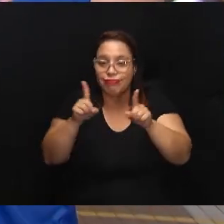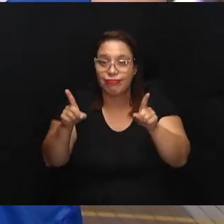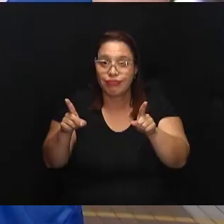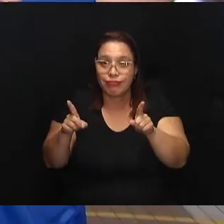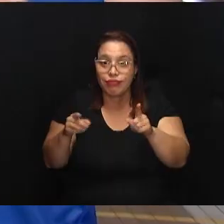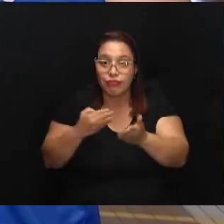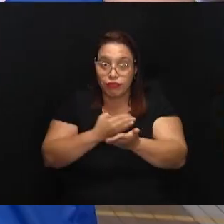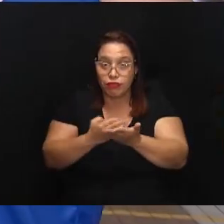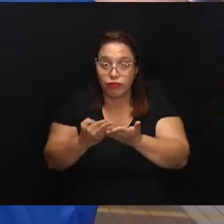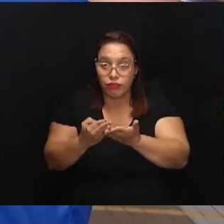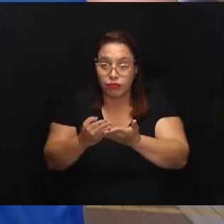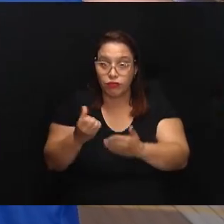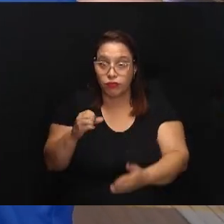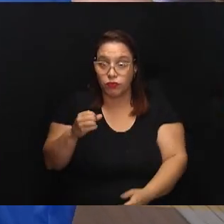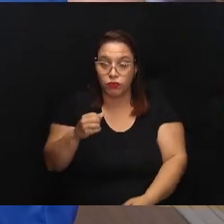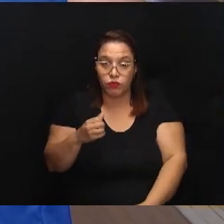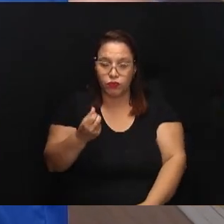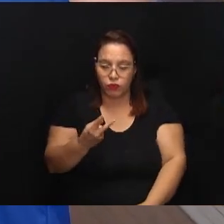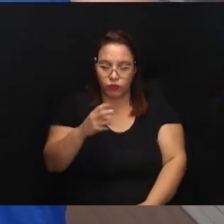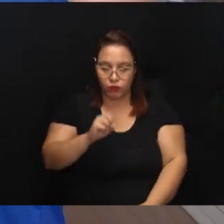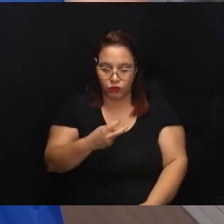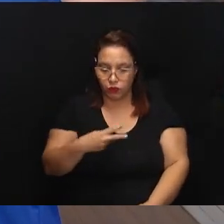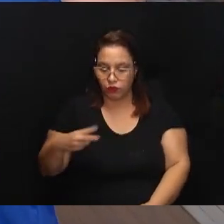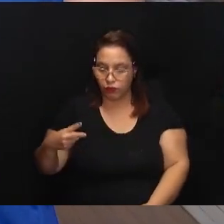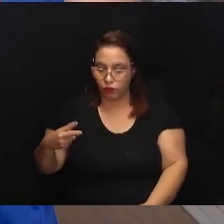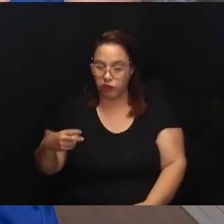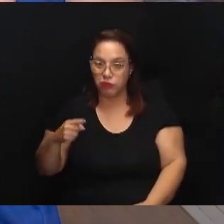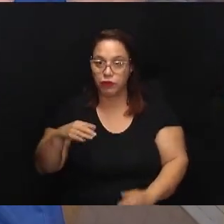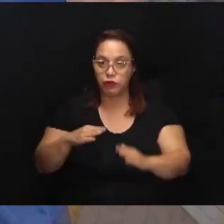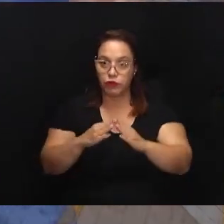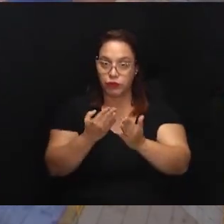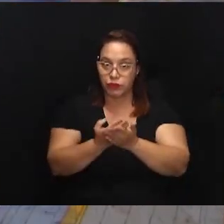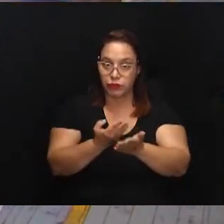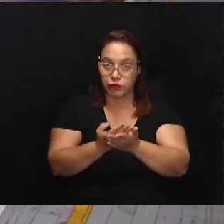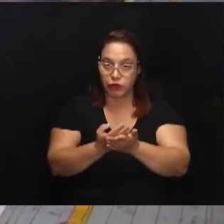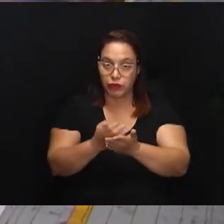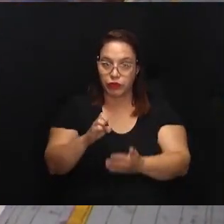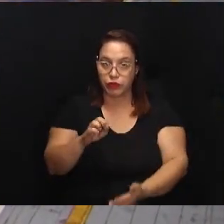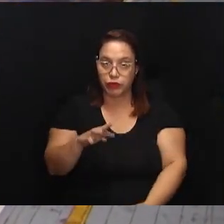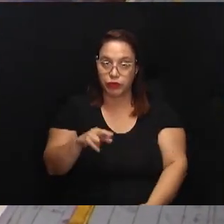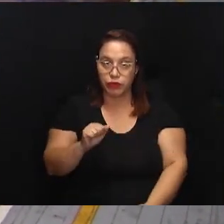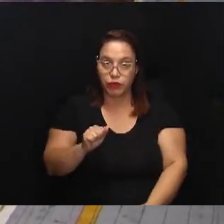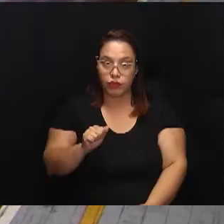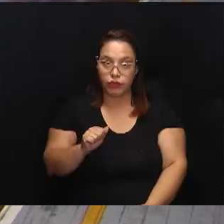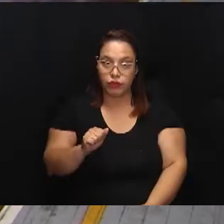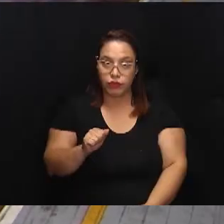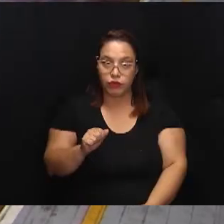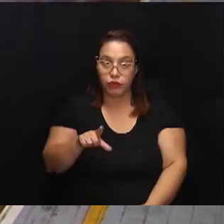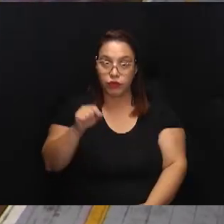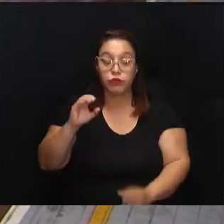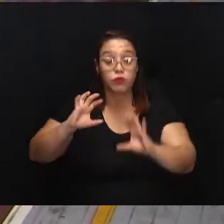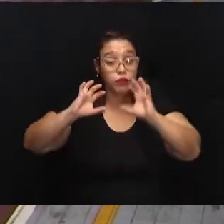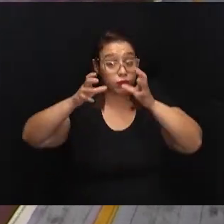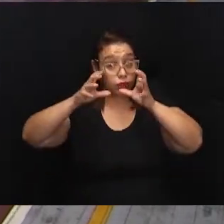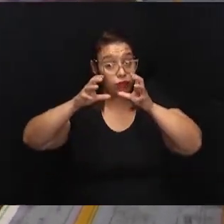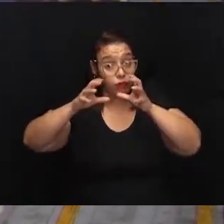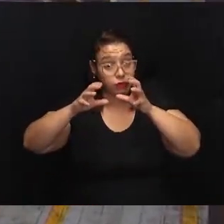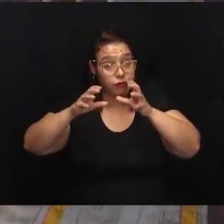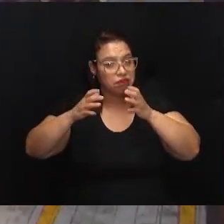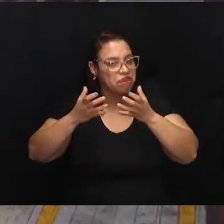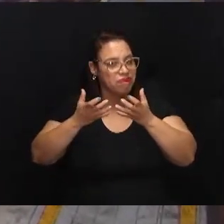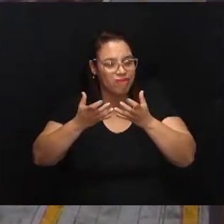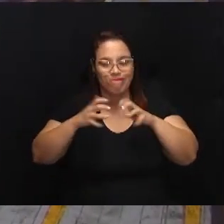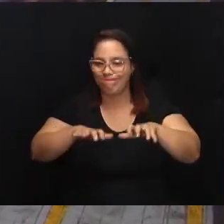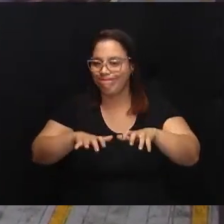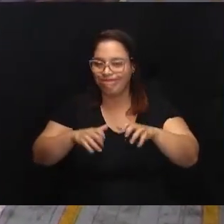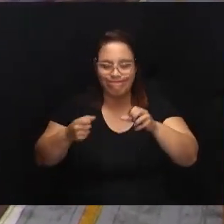que eu fui pro 6º ano, em 2022, na minha escola começou a ter atividades extracurriculares. E aí uma das opções era o vôlei. E eu não queria mais